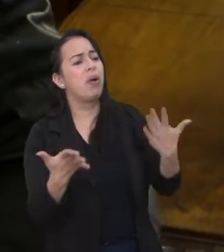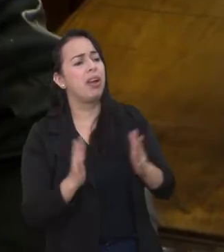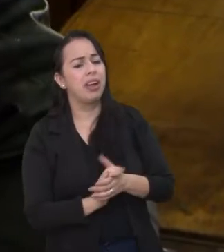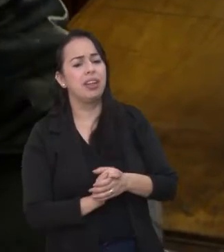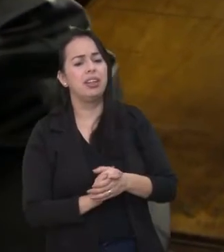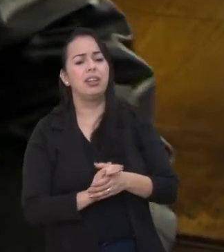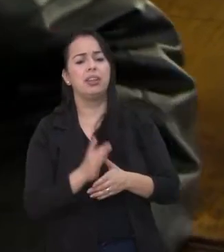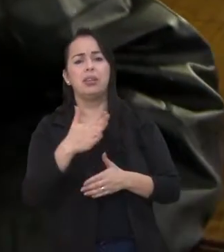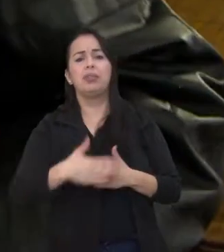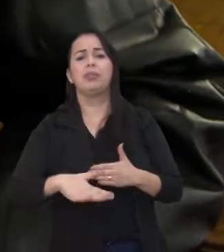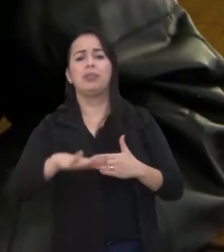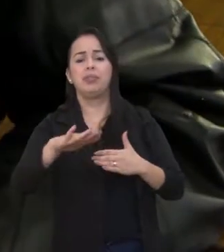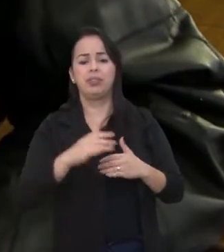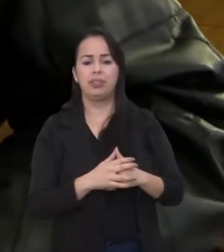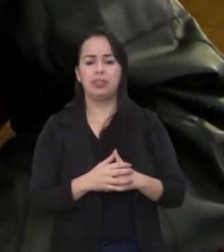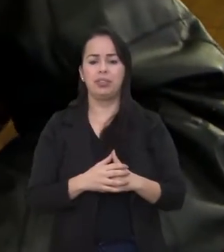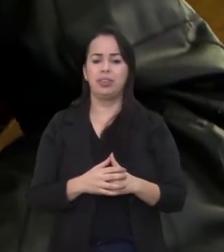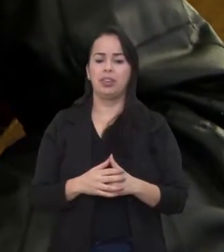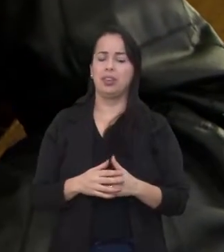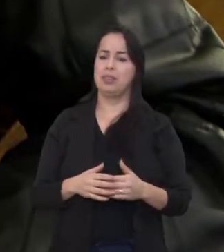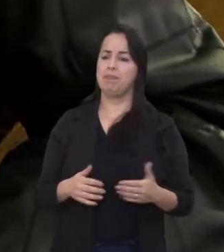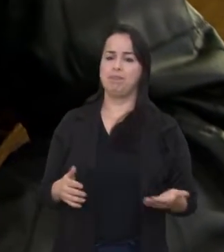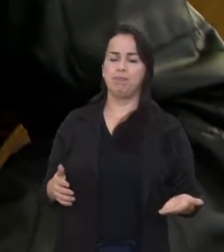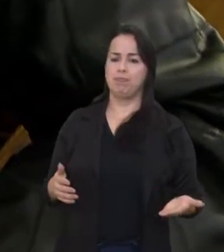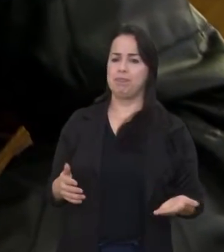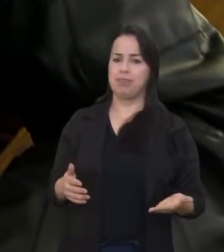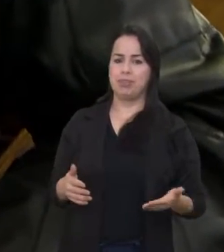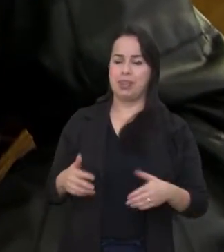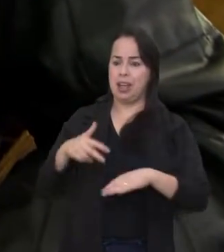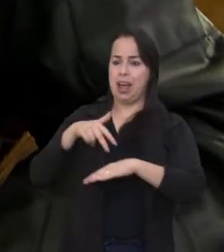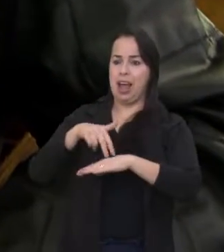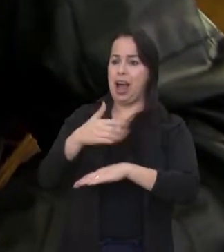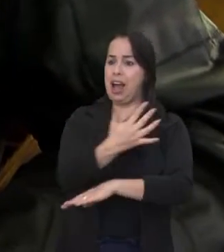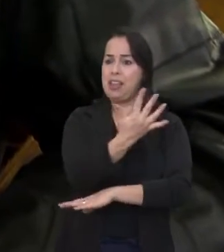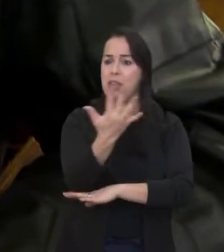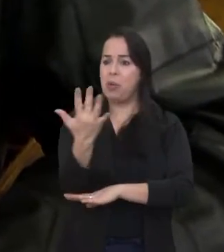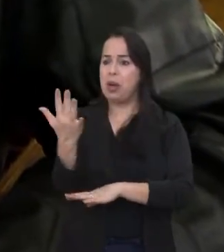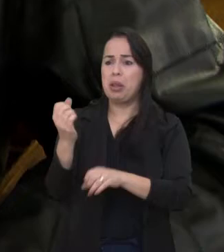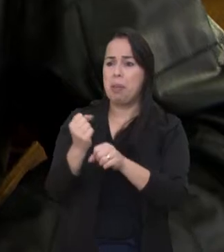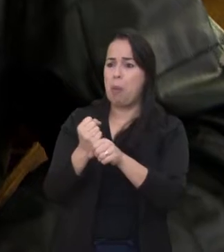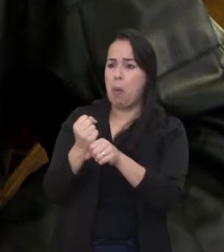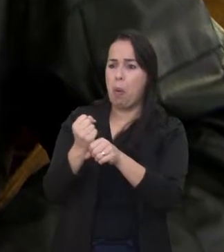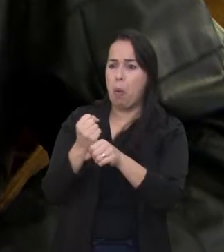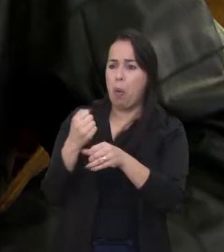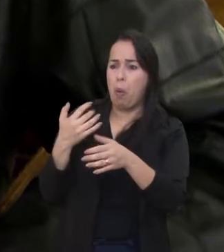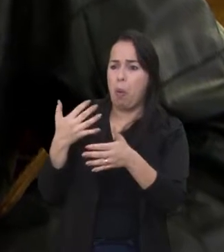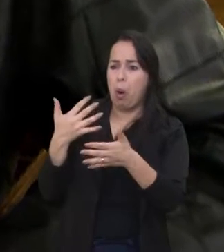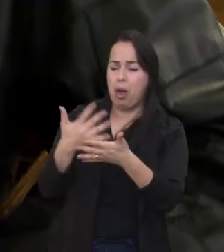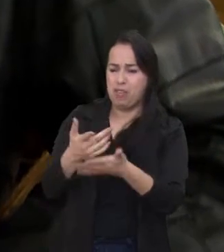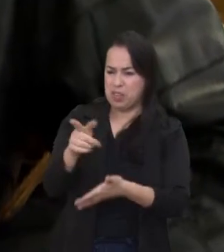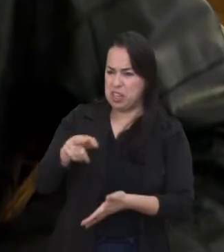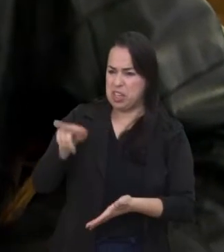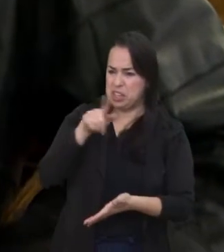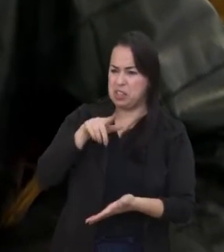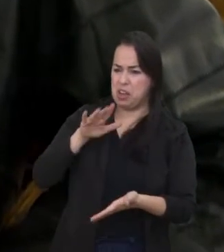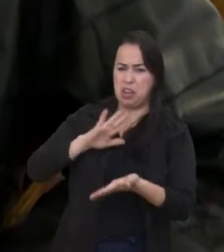com isso daí? Ele falou assim, o que a natureza demorou milhões de anos para fazer, vocês